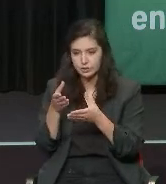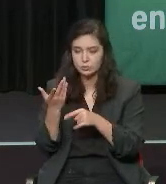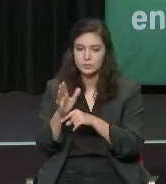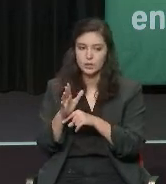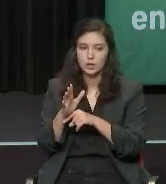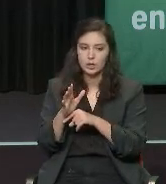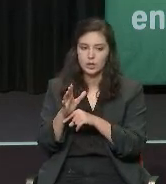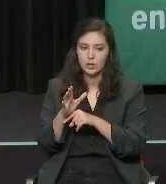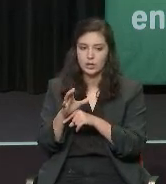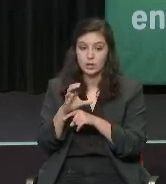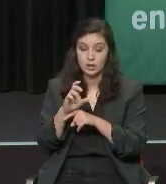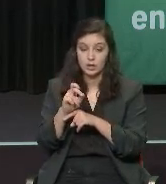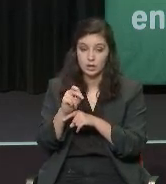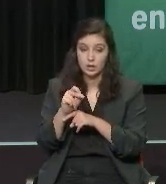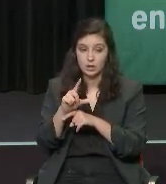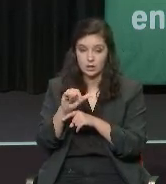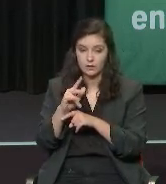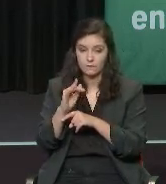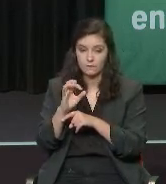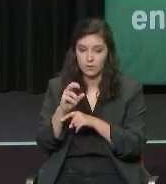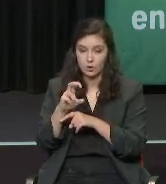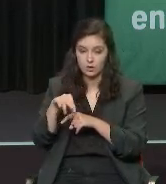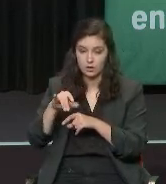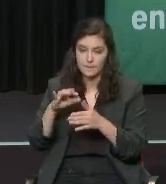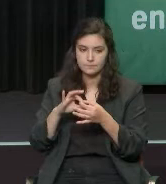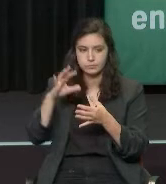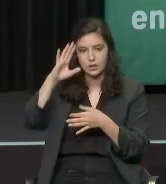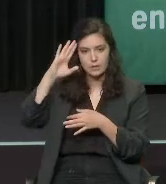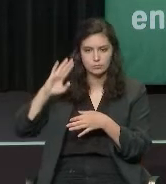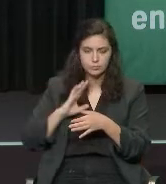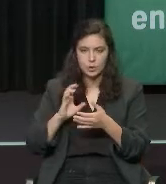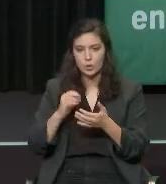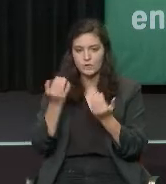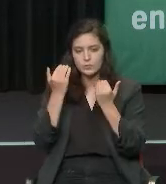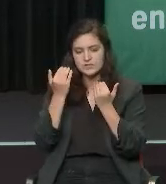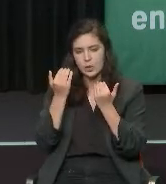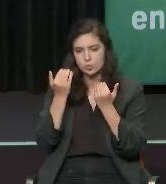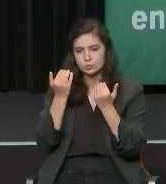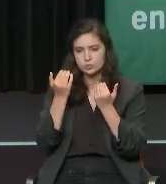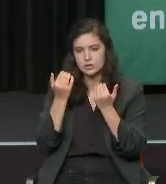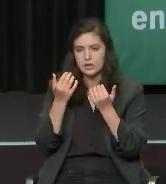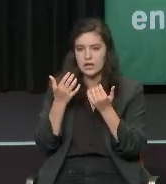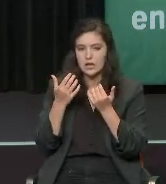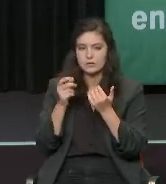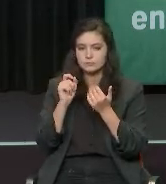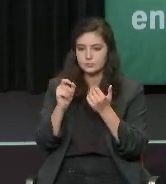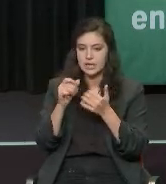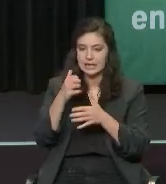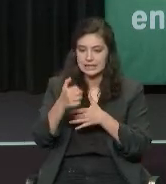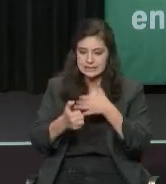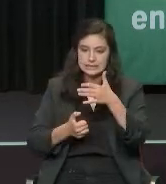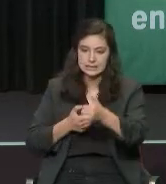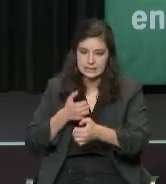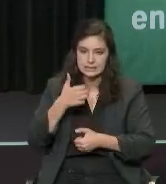Califórnia, com acesso a satélites de natureza mais militar ou informação desclassificada há 15 em 15 minutos eles conseguem ter informação